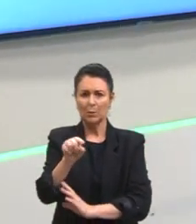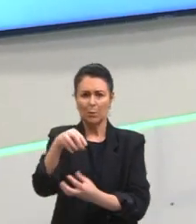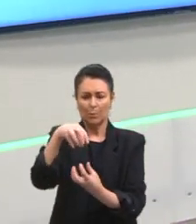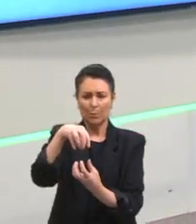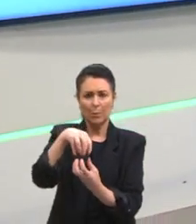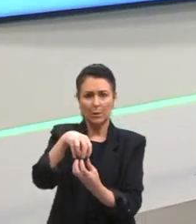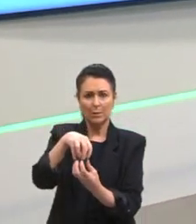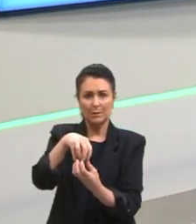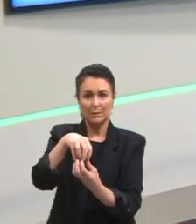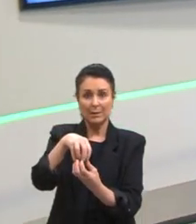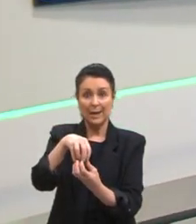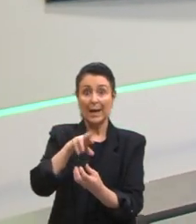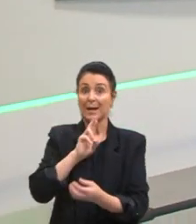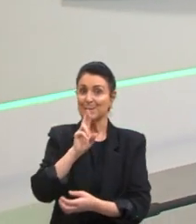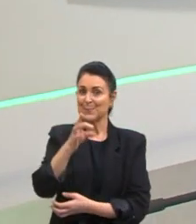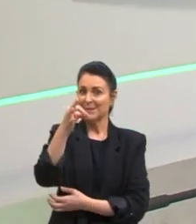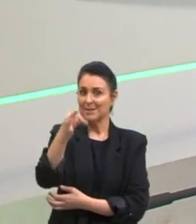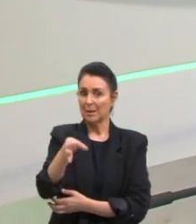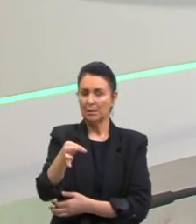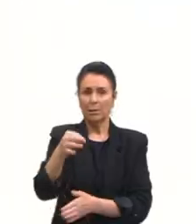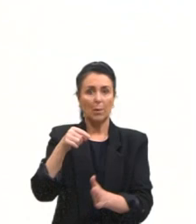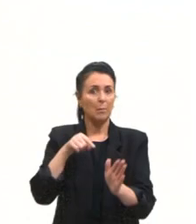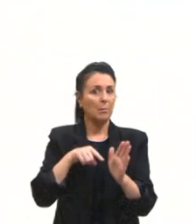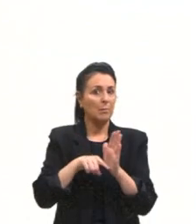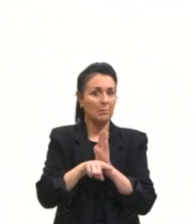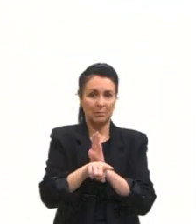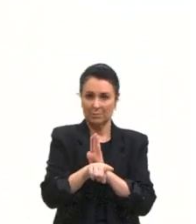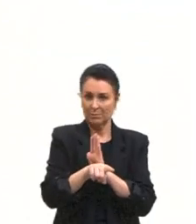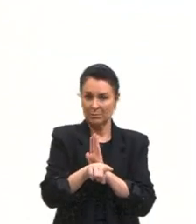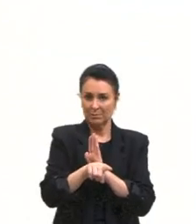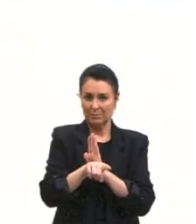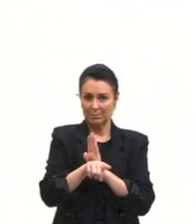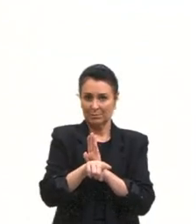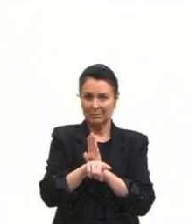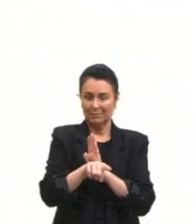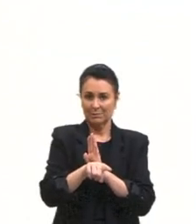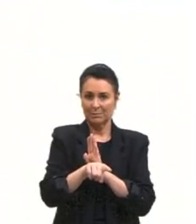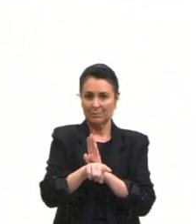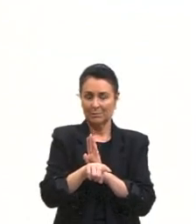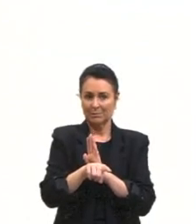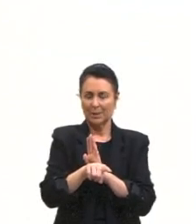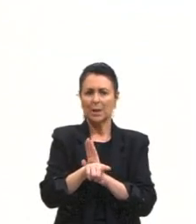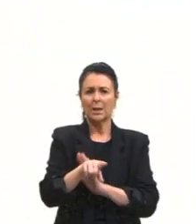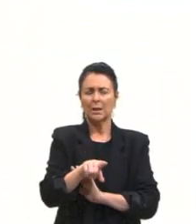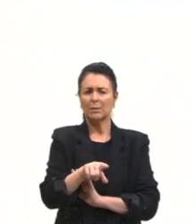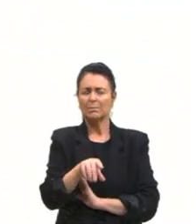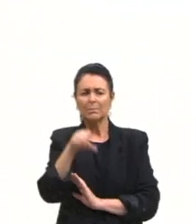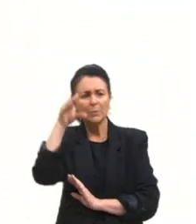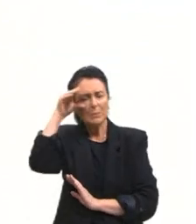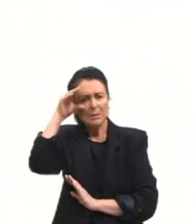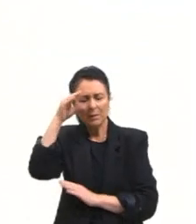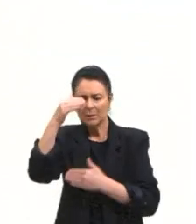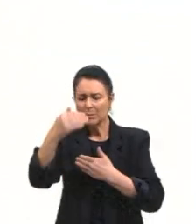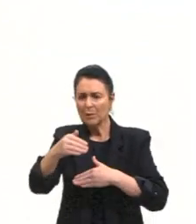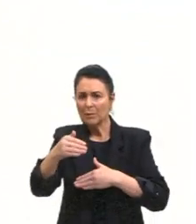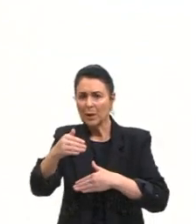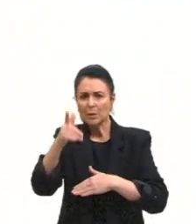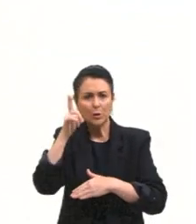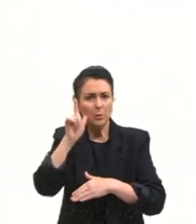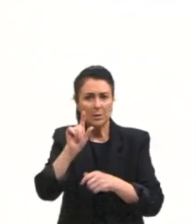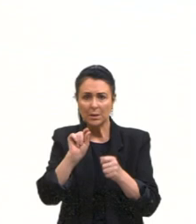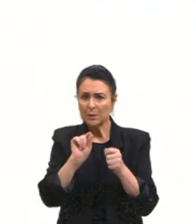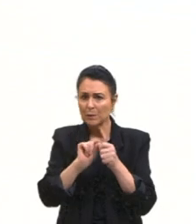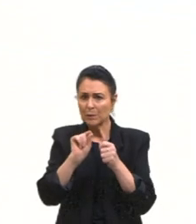certa, e se vocês notarem, essa é uma questão que a gente observa, que a gente consegue fazer